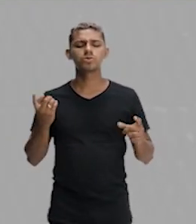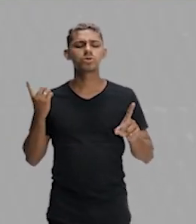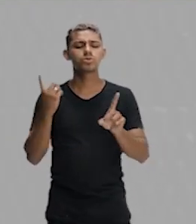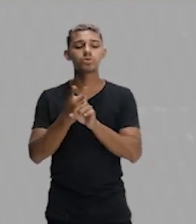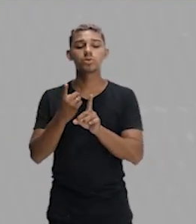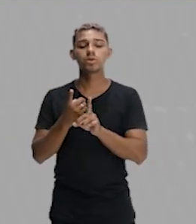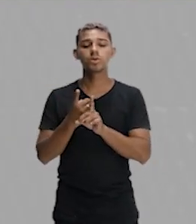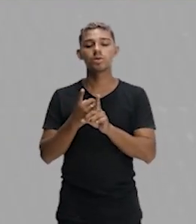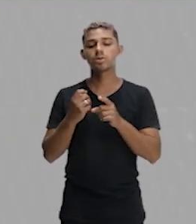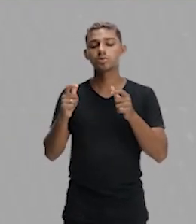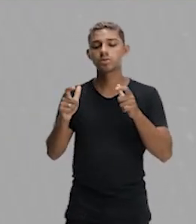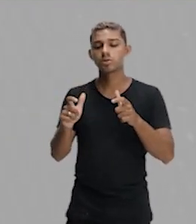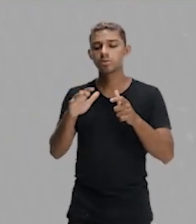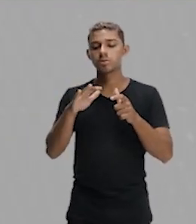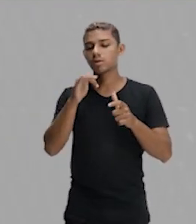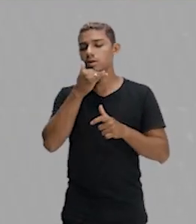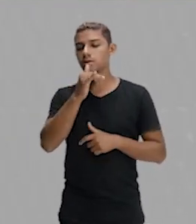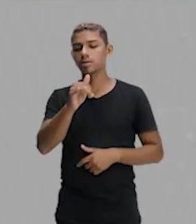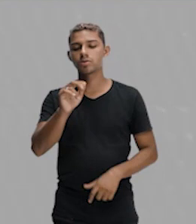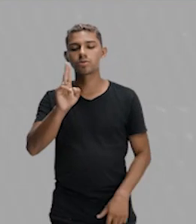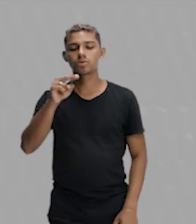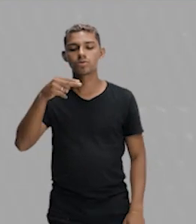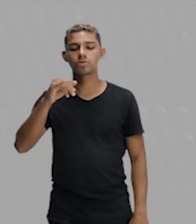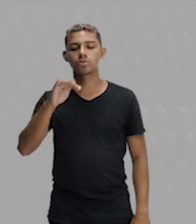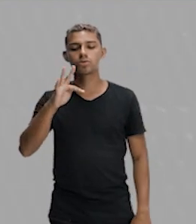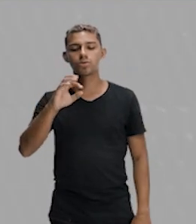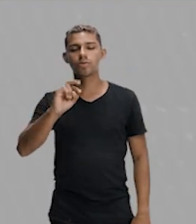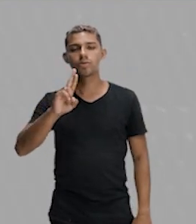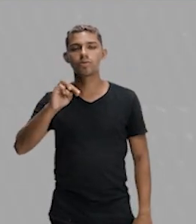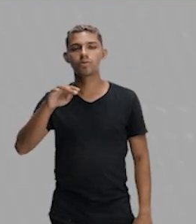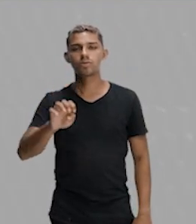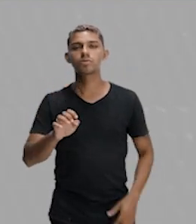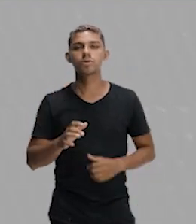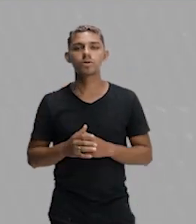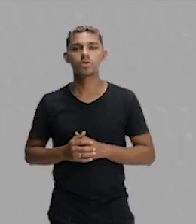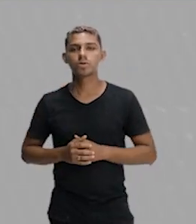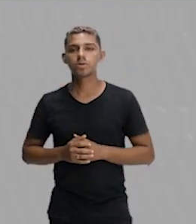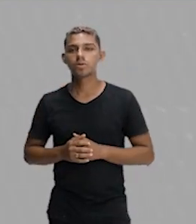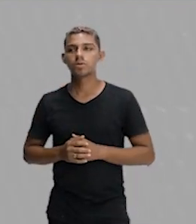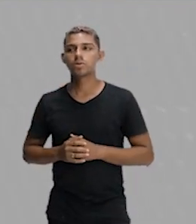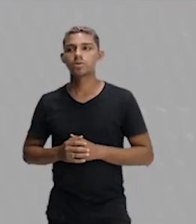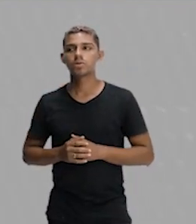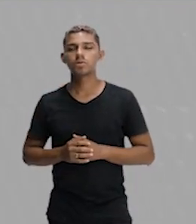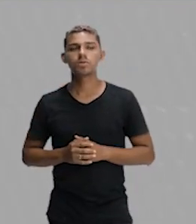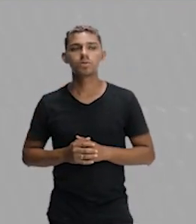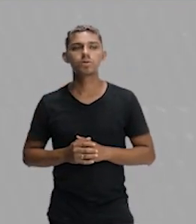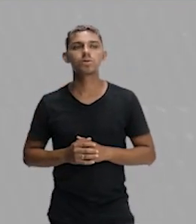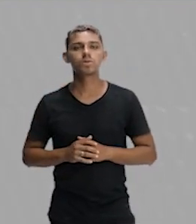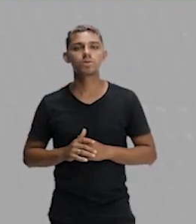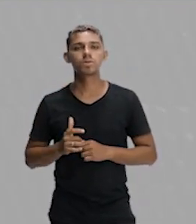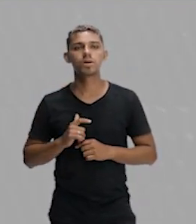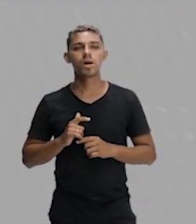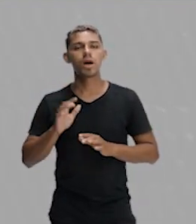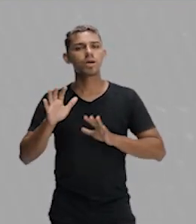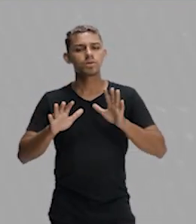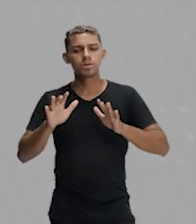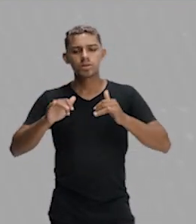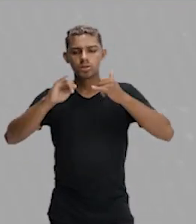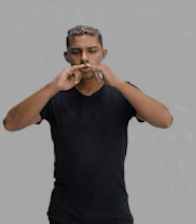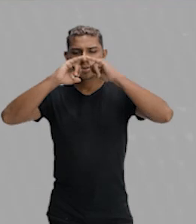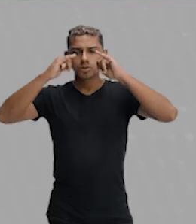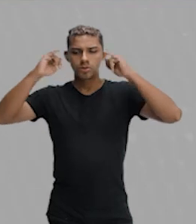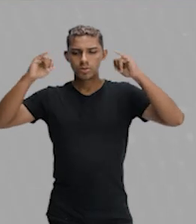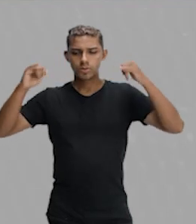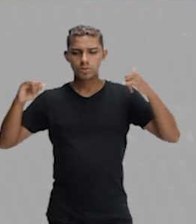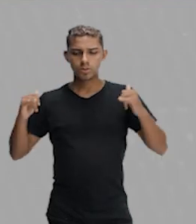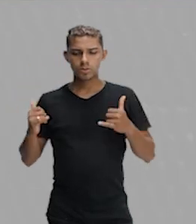elétricos uniformes? Para que eles são importantes? O campo elétrico uniforme ele é importante muitas das vezes para regular um circuito.